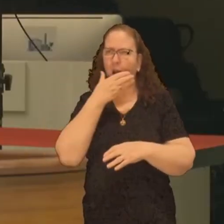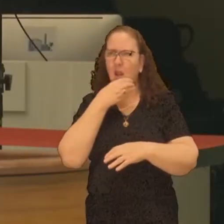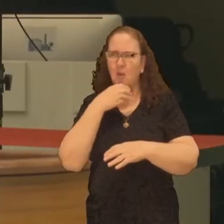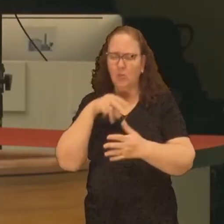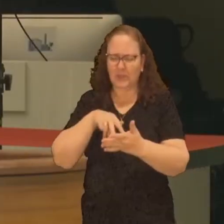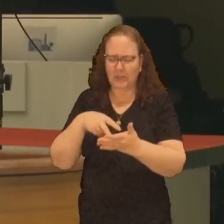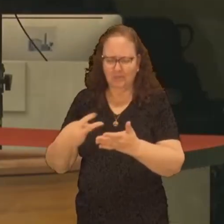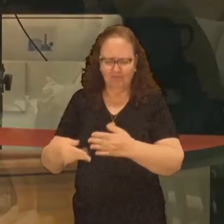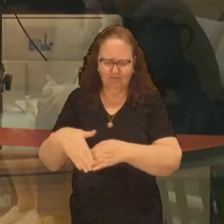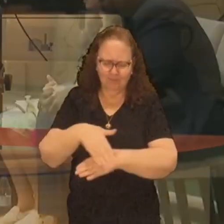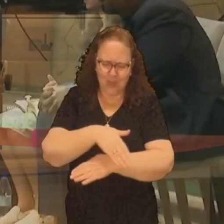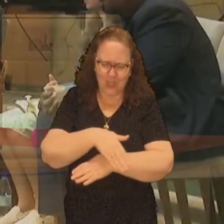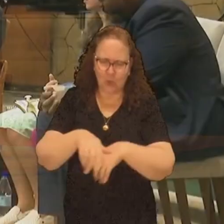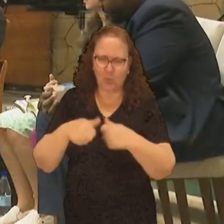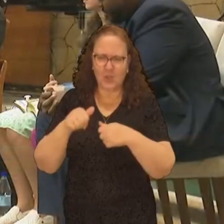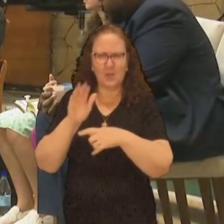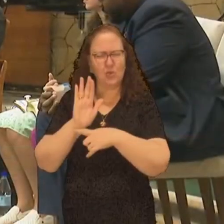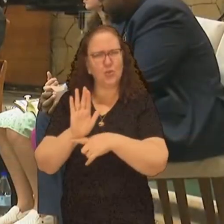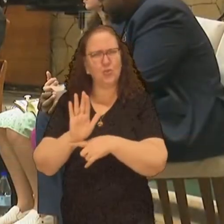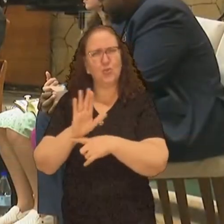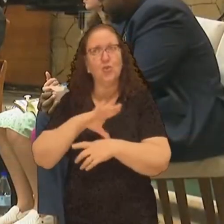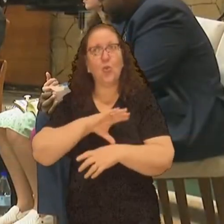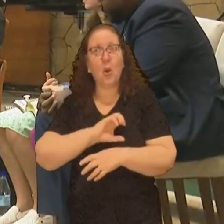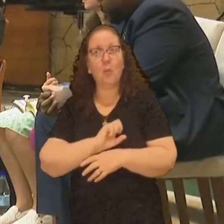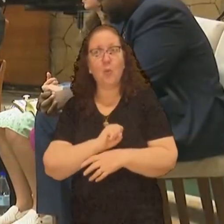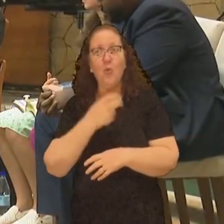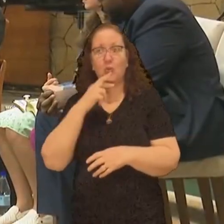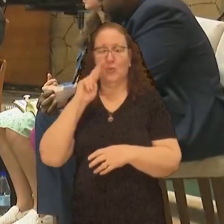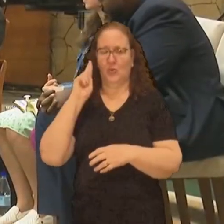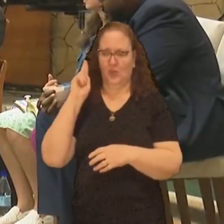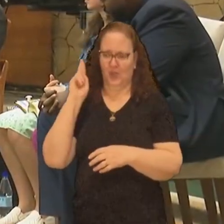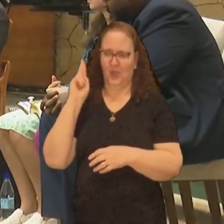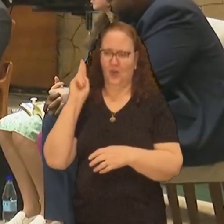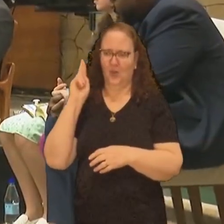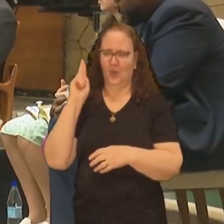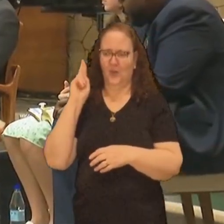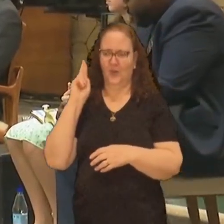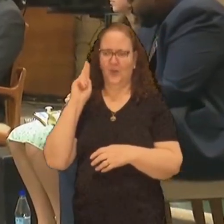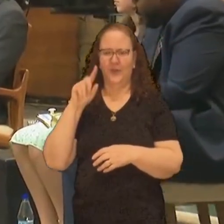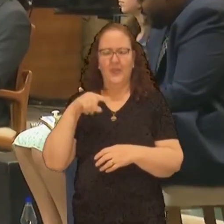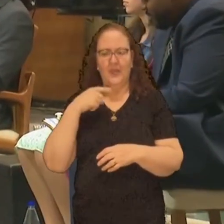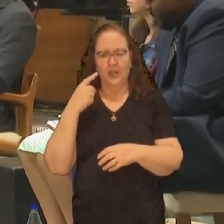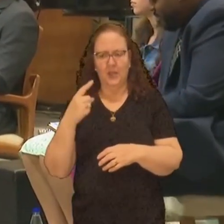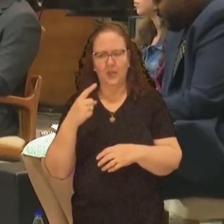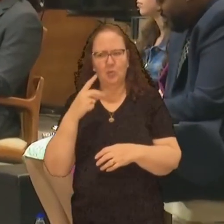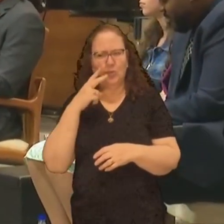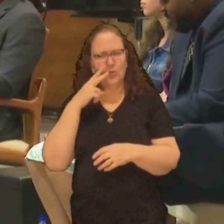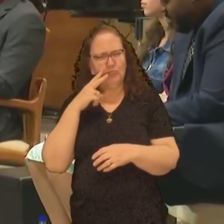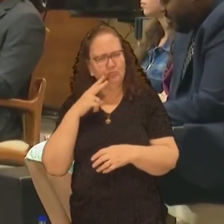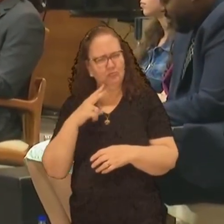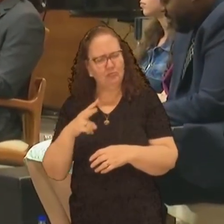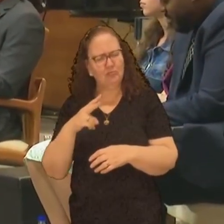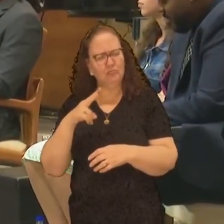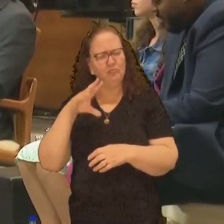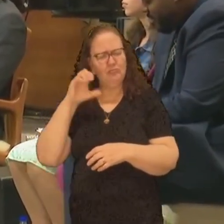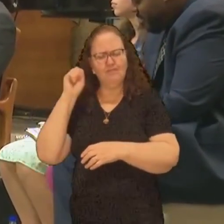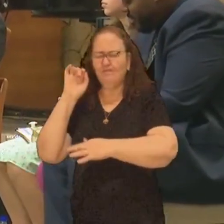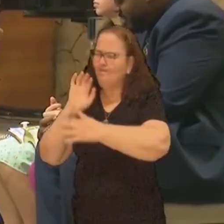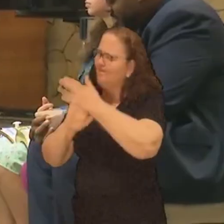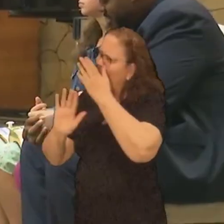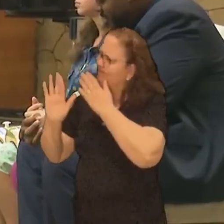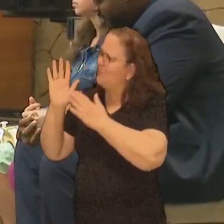à beira do caminho e precisa desse amor do Senhor? E após essa palavra de Deus, chega a